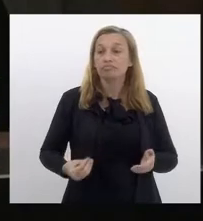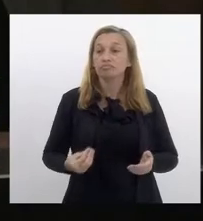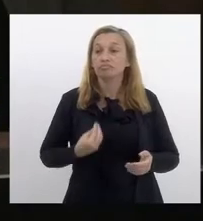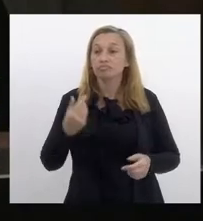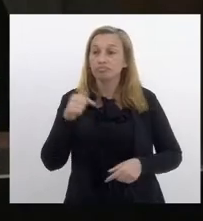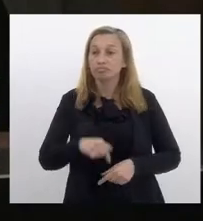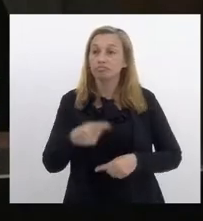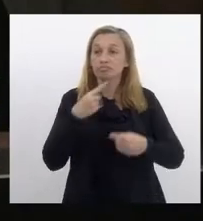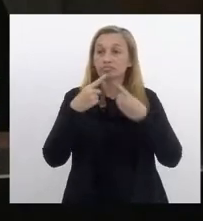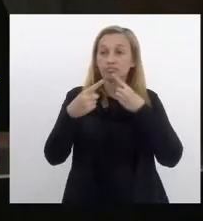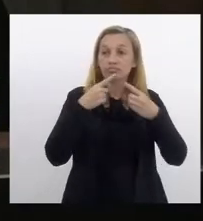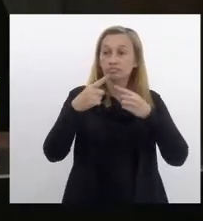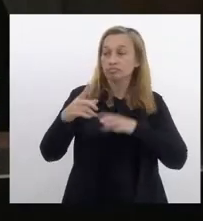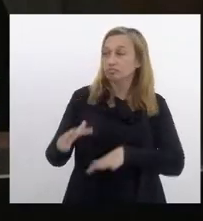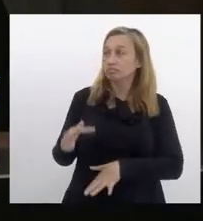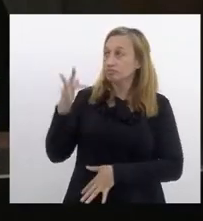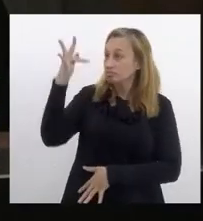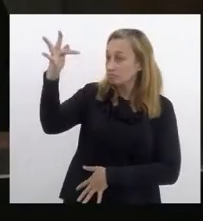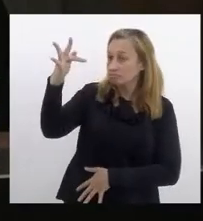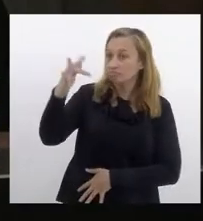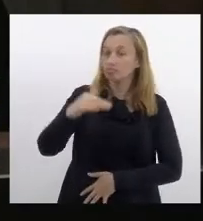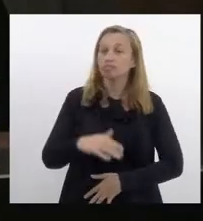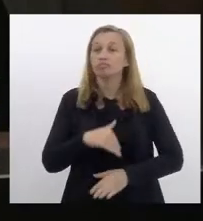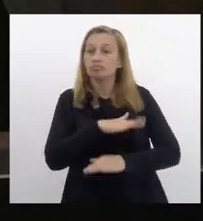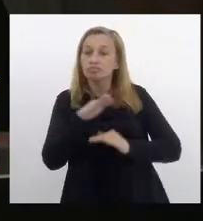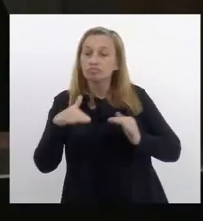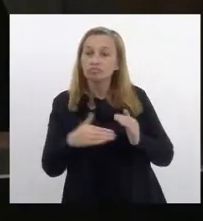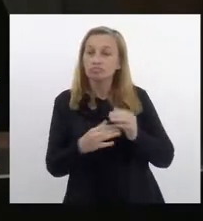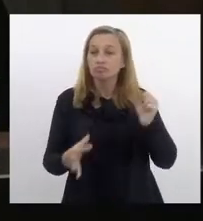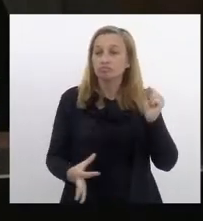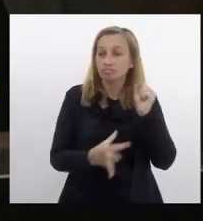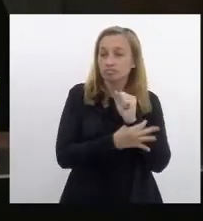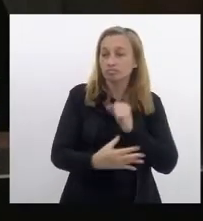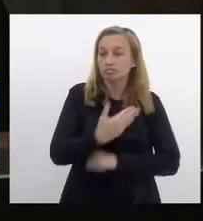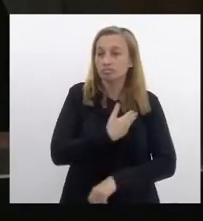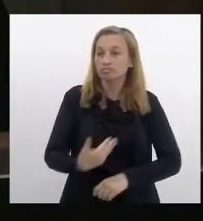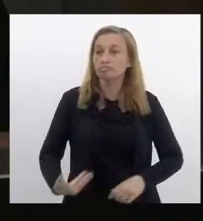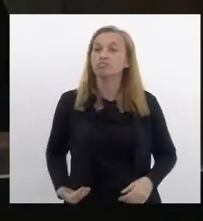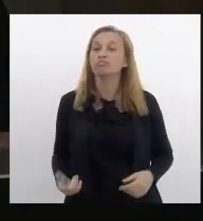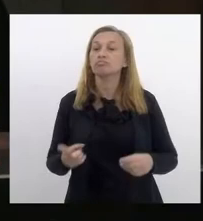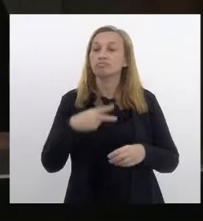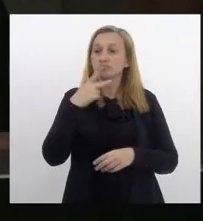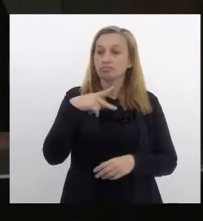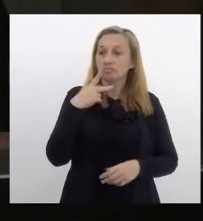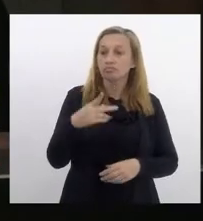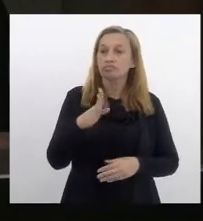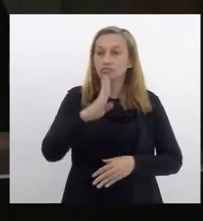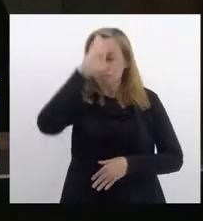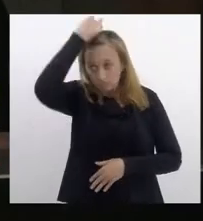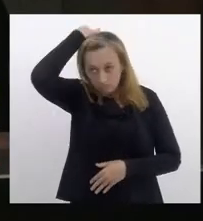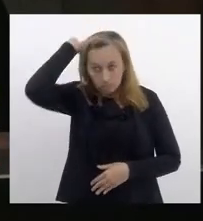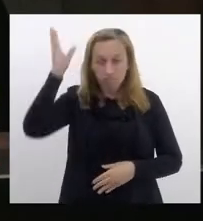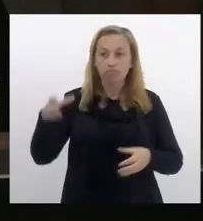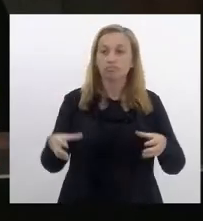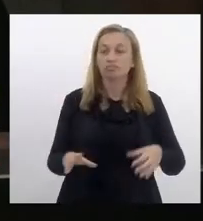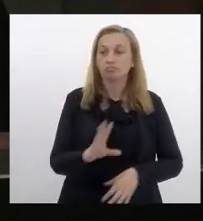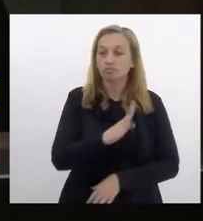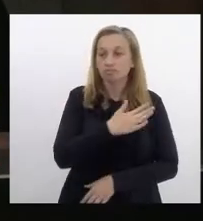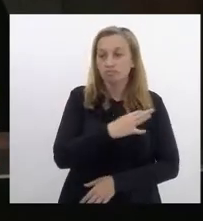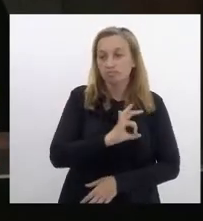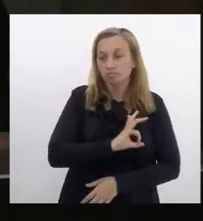discutindo o futuro de todos da segurança pública, principalmente quando nós falamos do bombeiro e da polícia